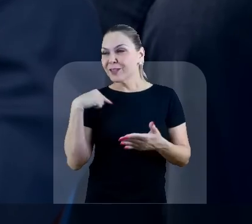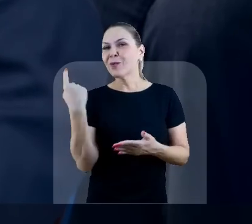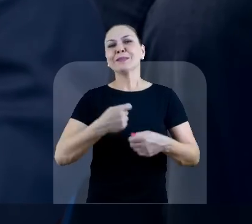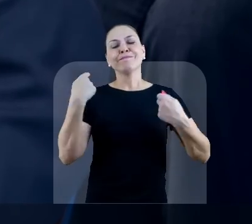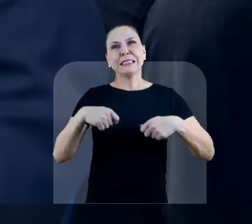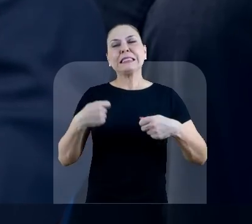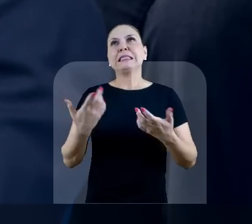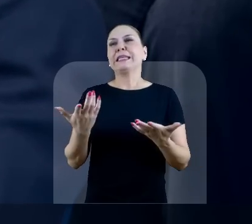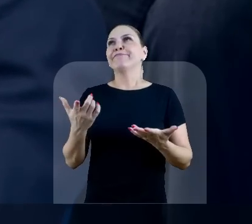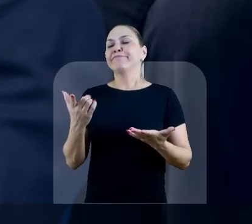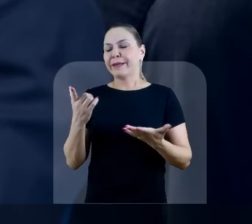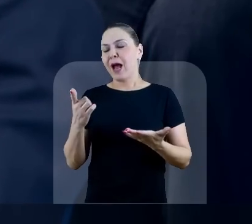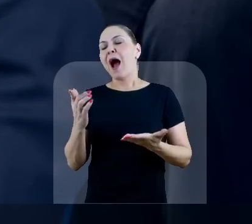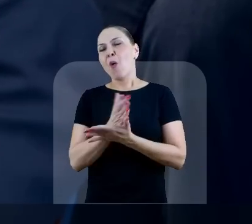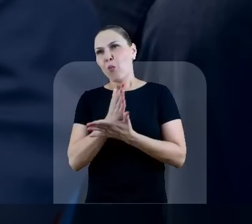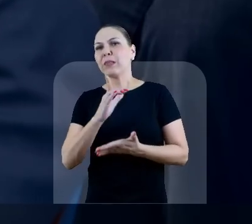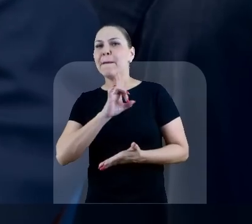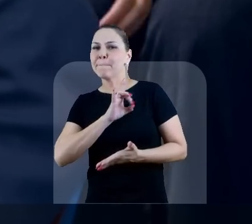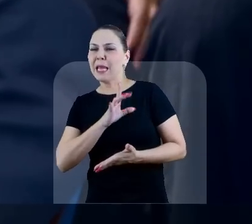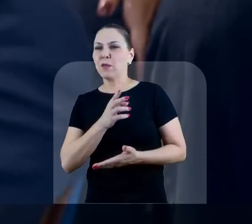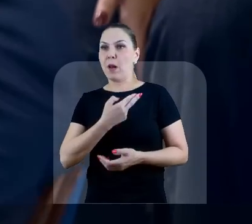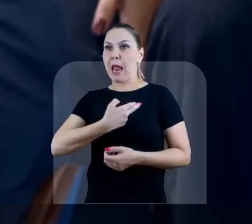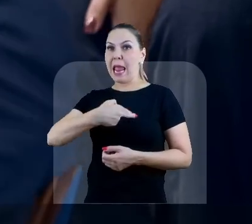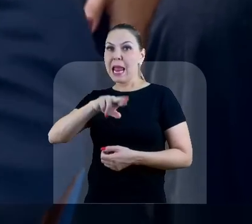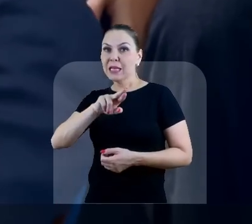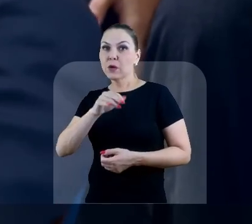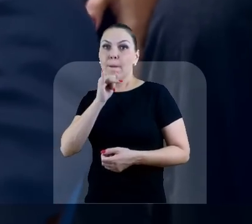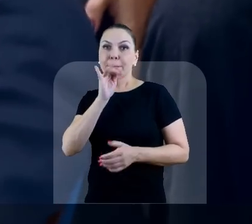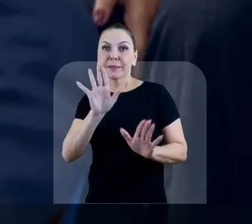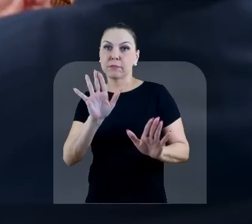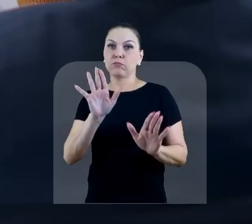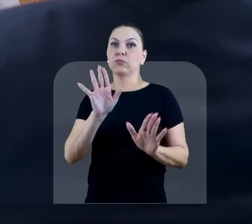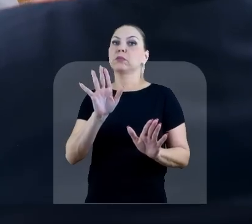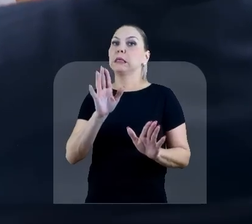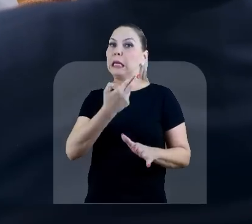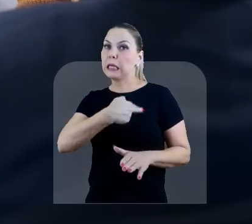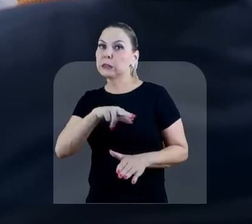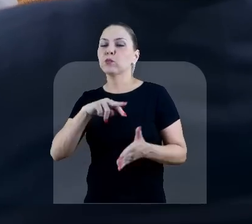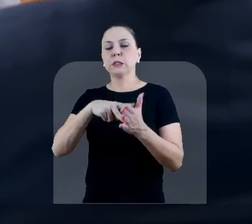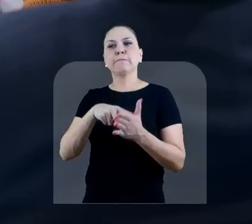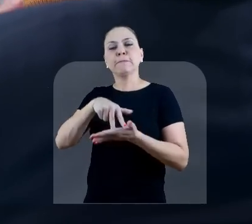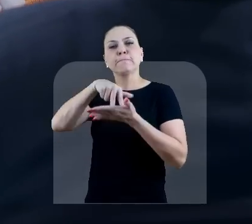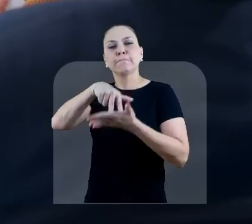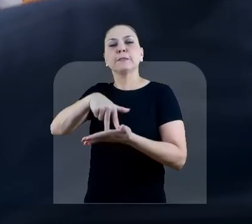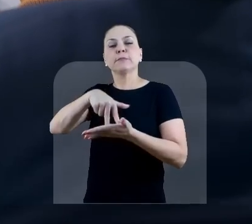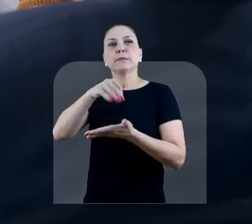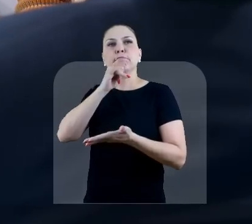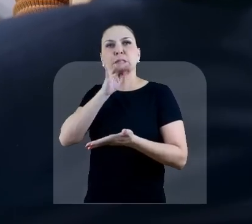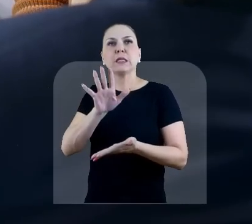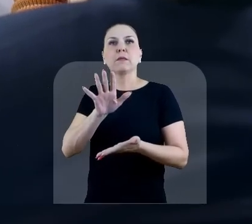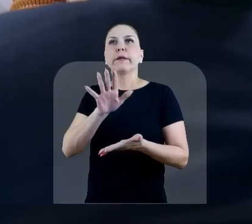a gente teme as coisas. Né? A religião é um freio na tua vida. Quem tem religião é um freio. Pô, se eu fizer isso